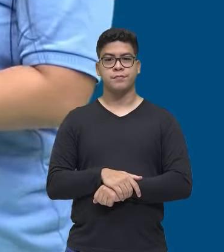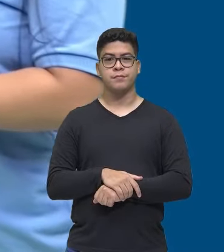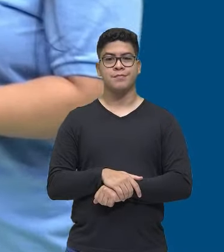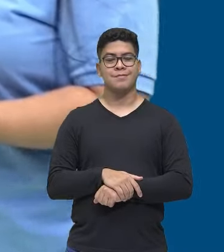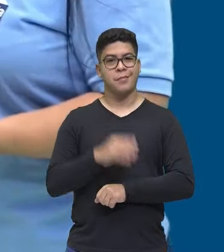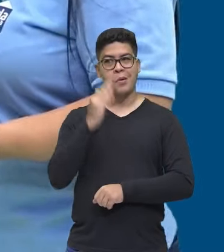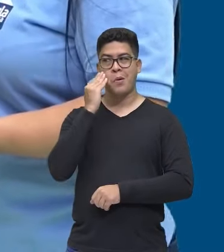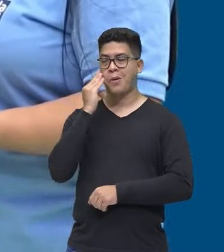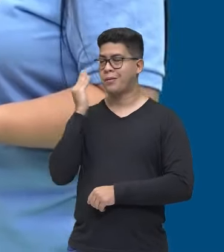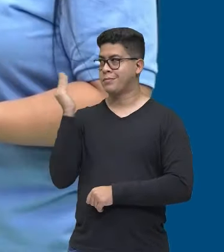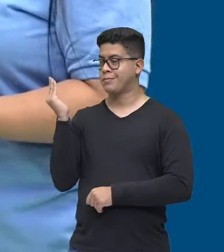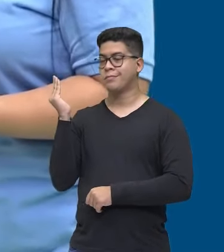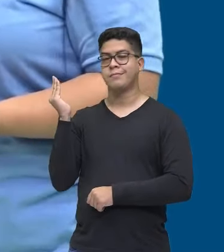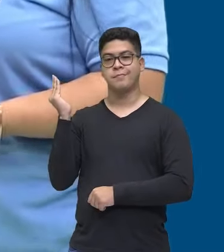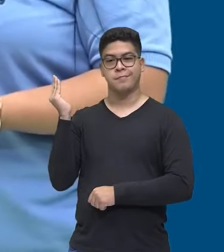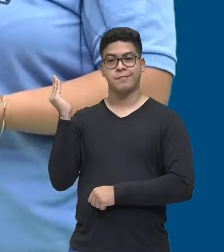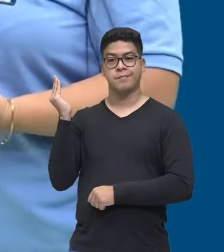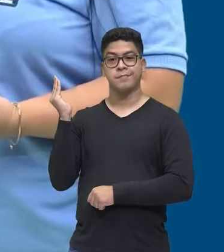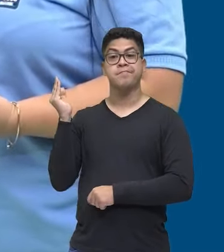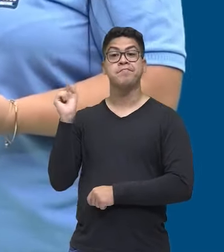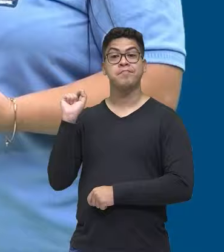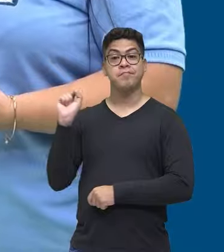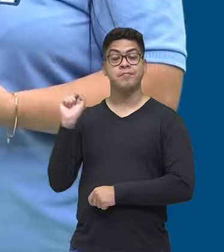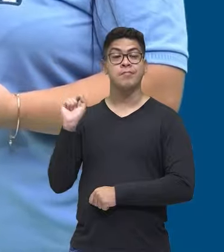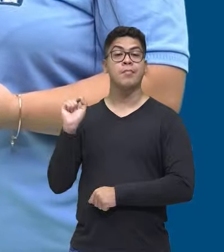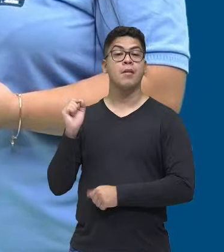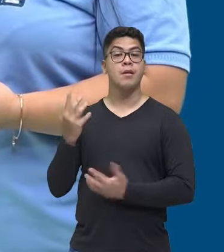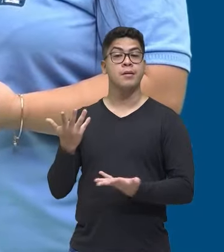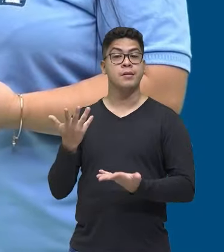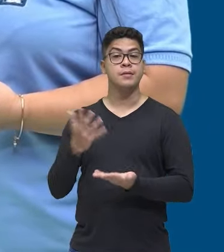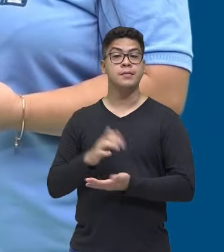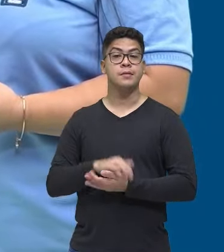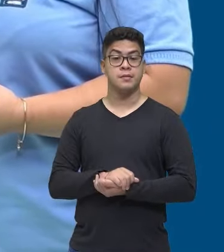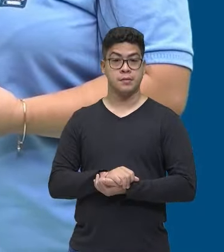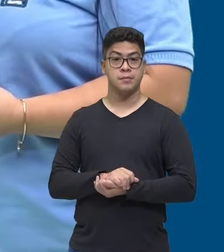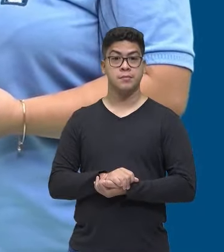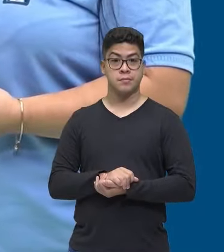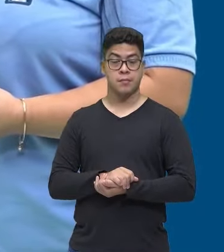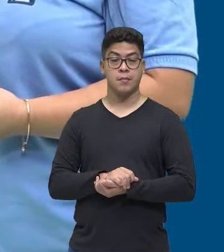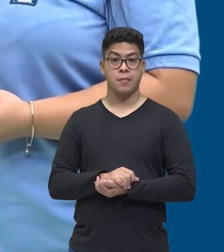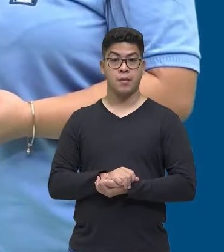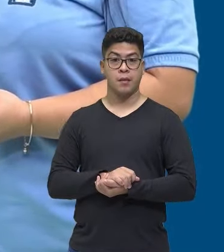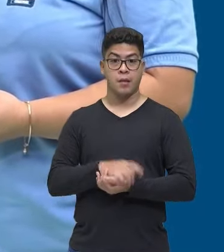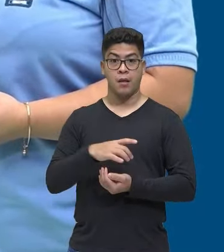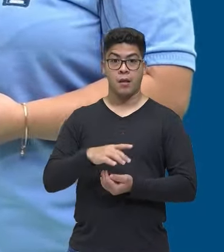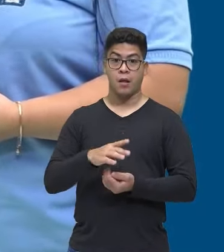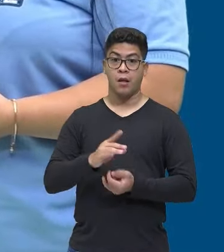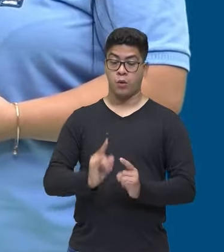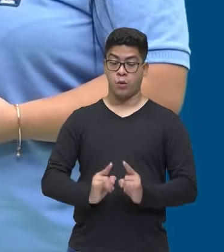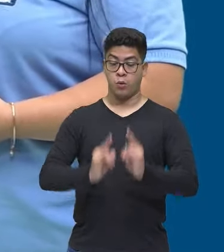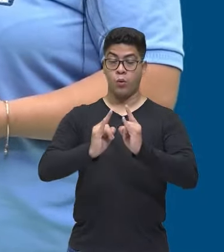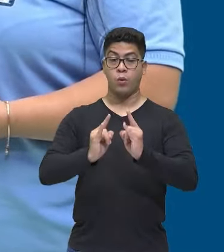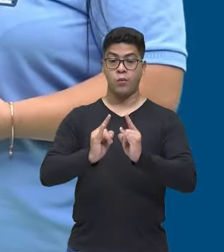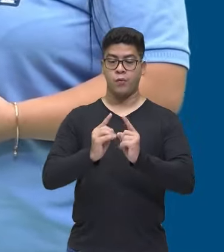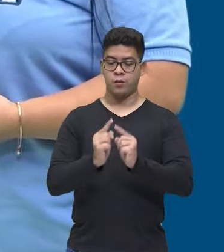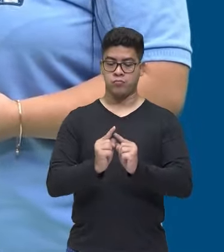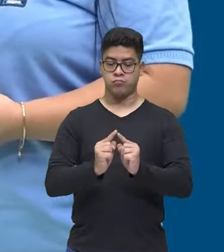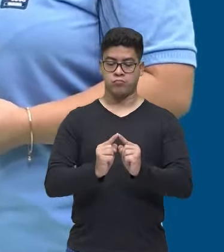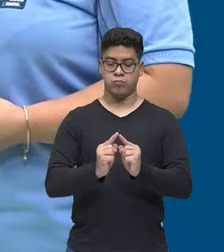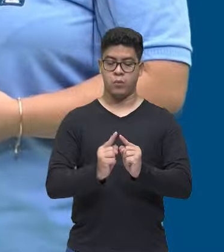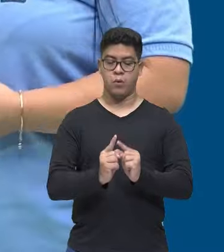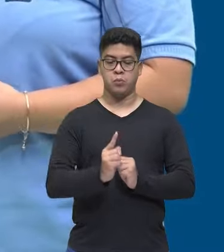Muito bem, então observem aqui as torres. As torres, elas têm um movimento na vertical e na